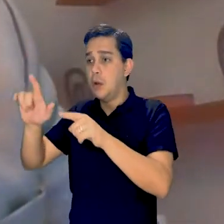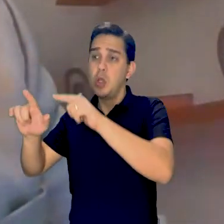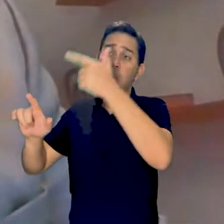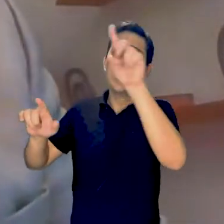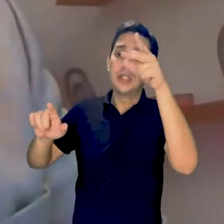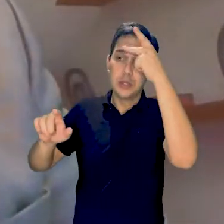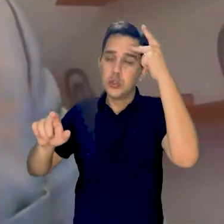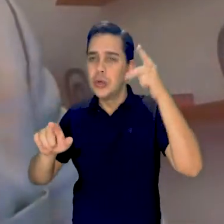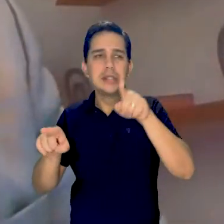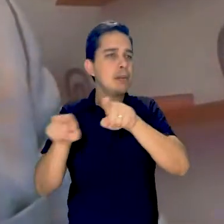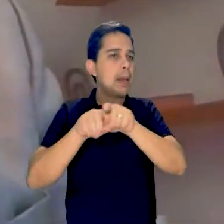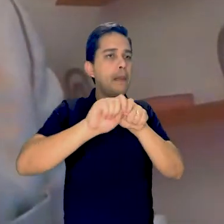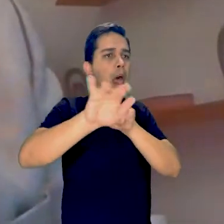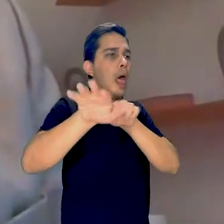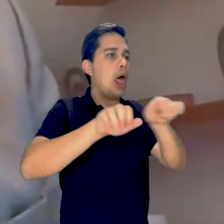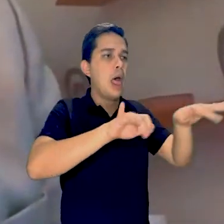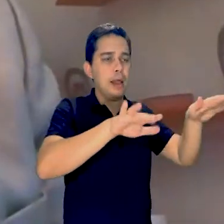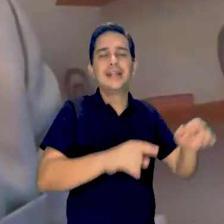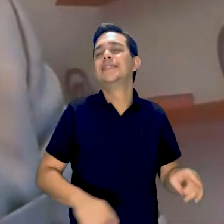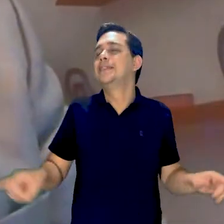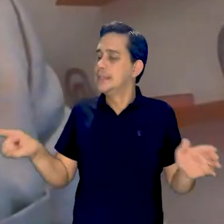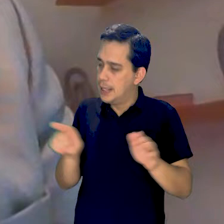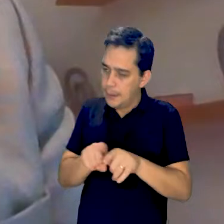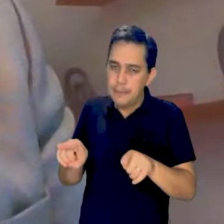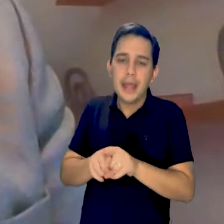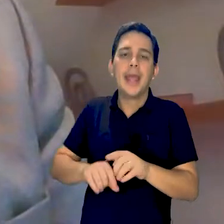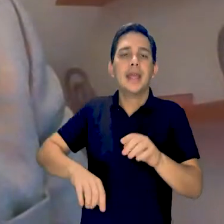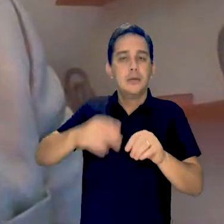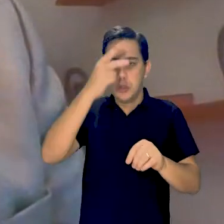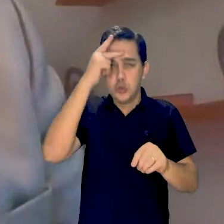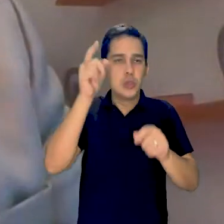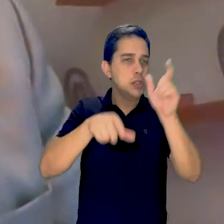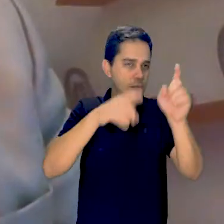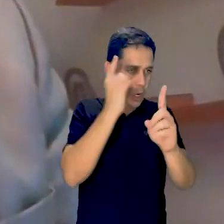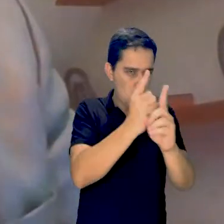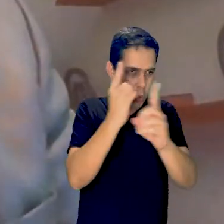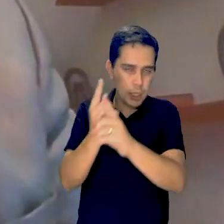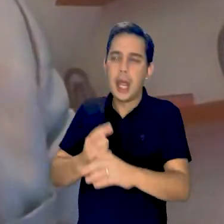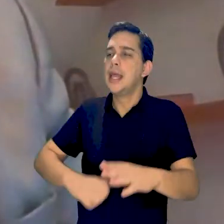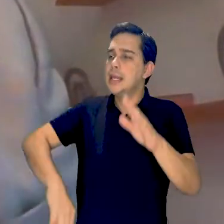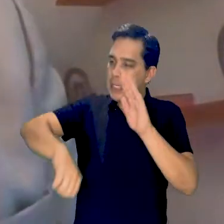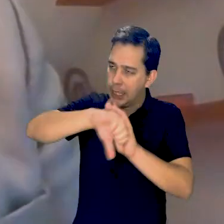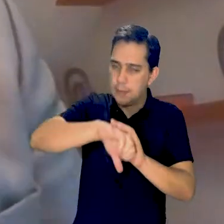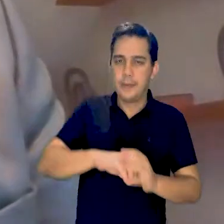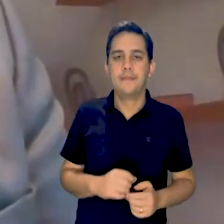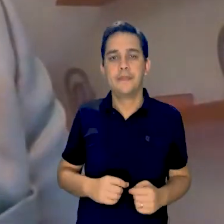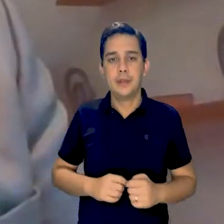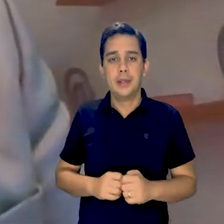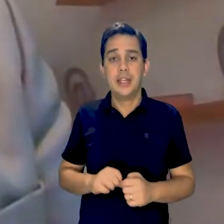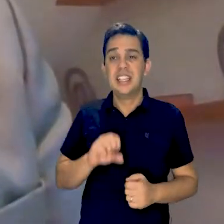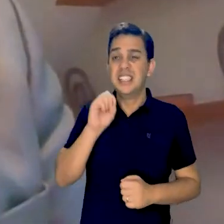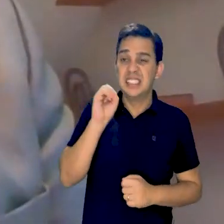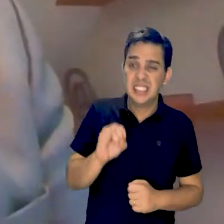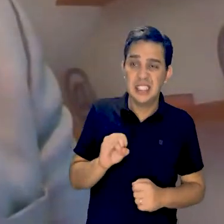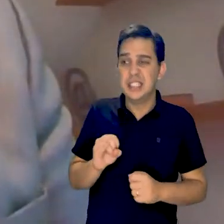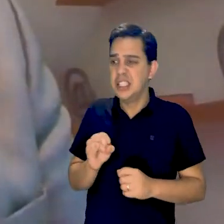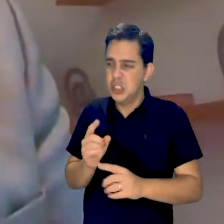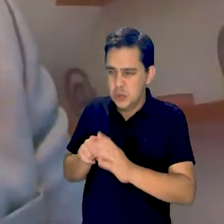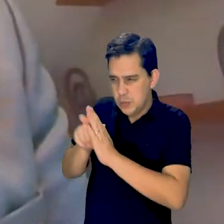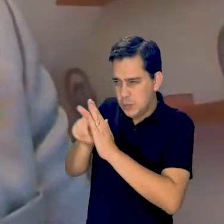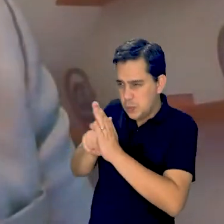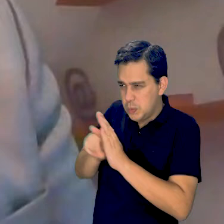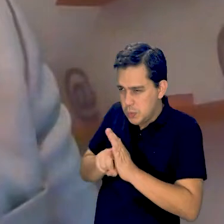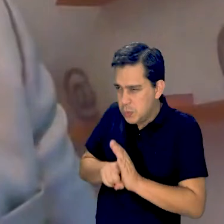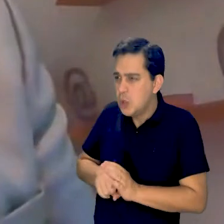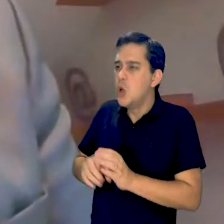pessoas, todos responderão pelo mesmo crime. E se for apurado que foram X pessoas que vazaram